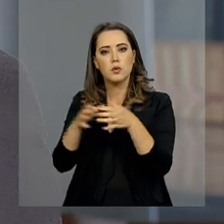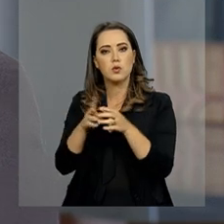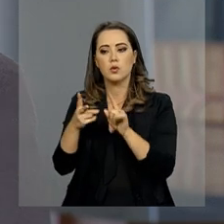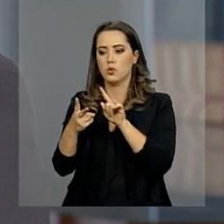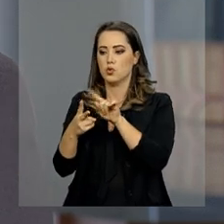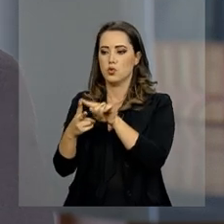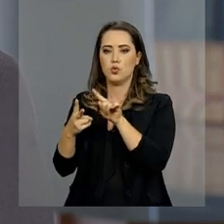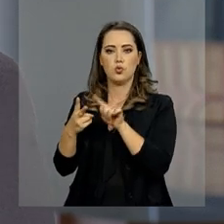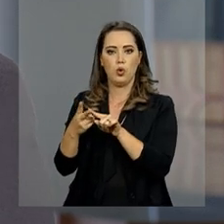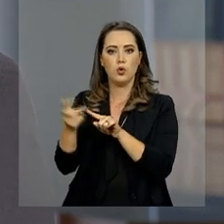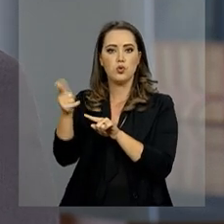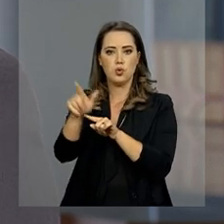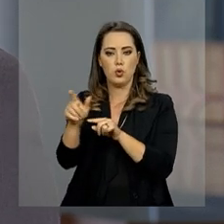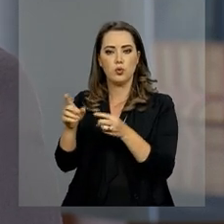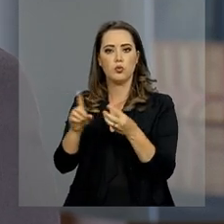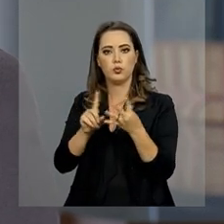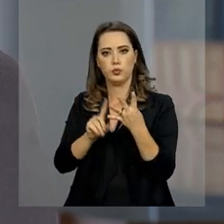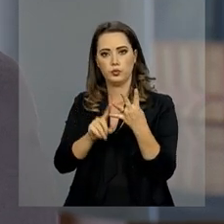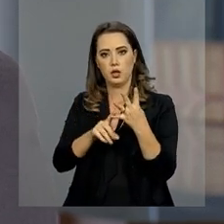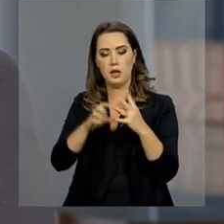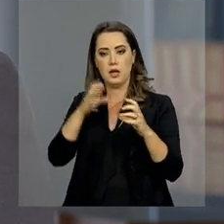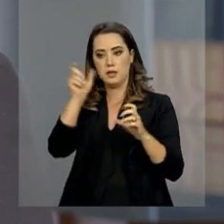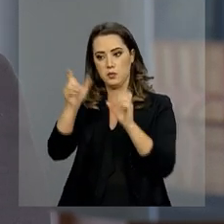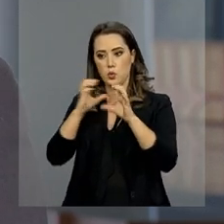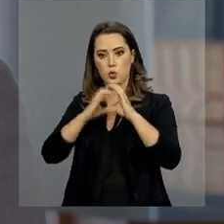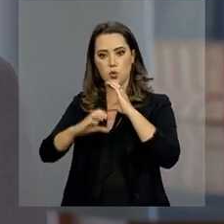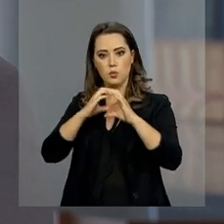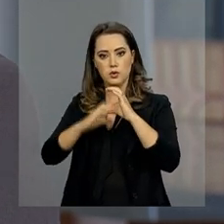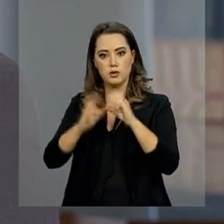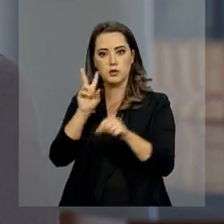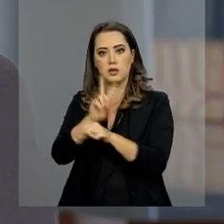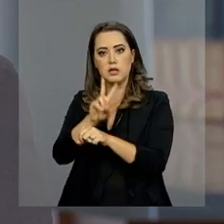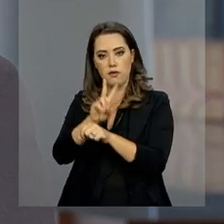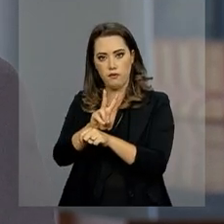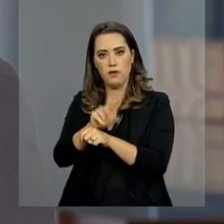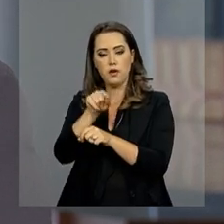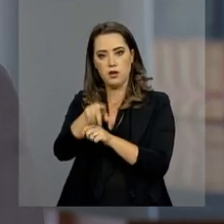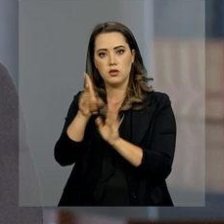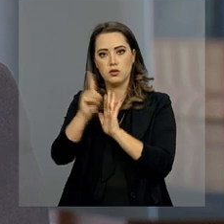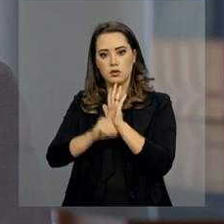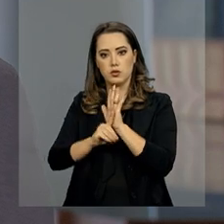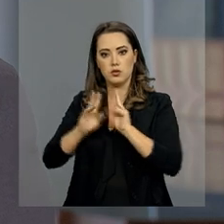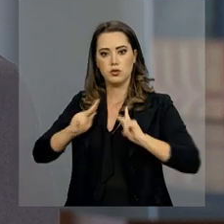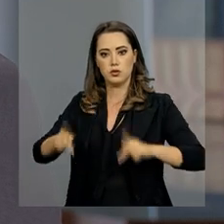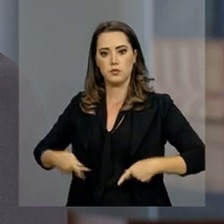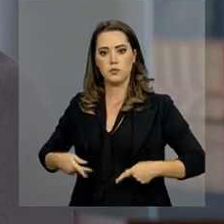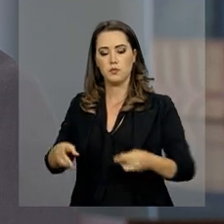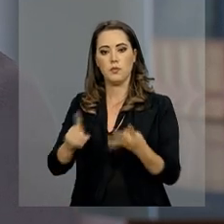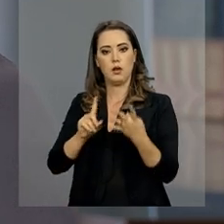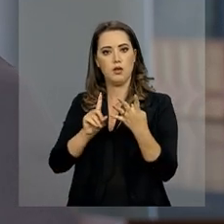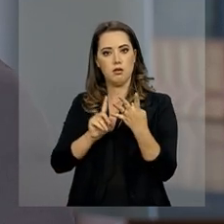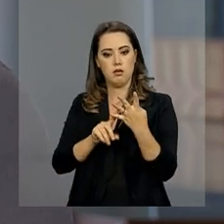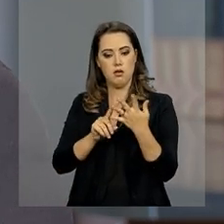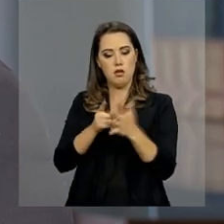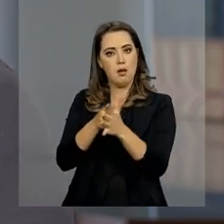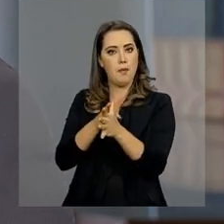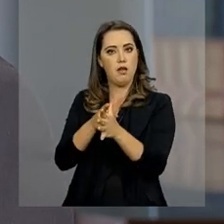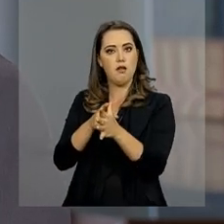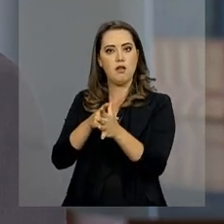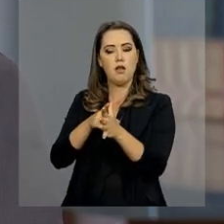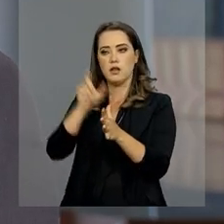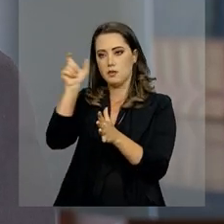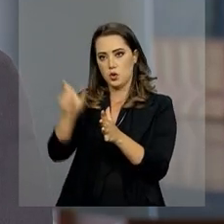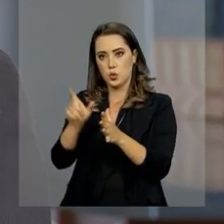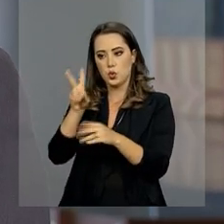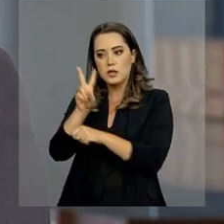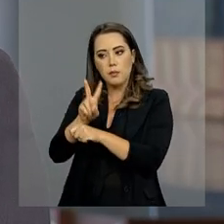dois públicos que são os comunicadores que defendem direitos humanos e os ambientalistas ótimo e o programa conta